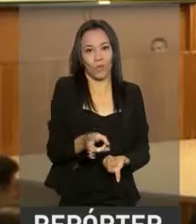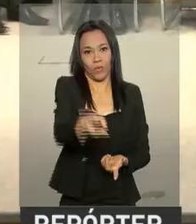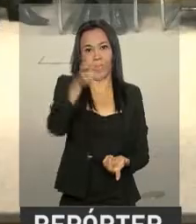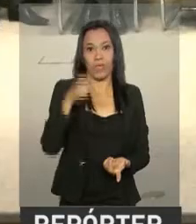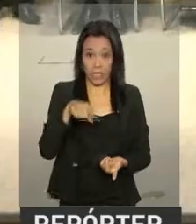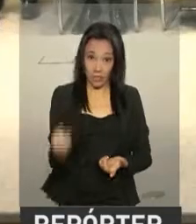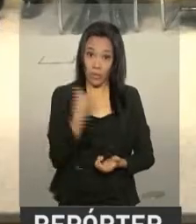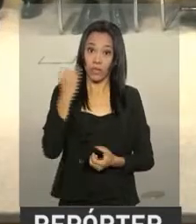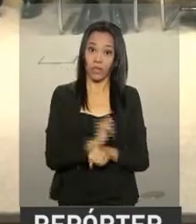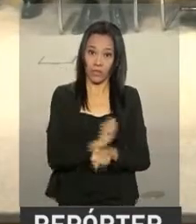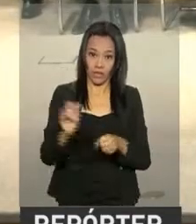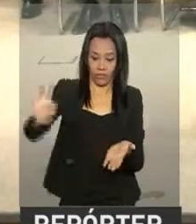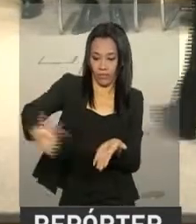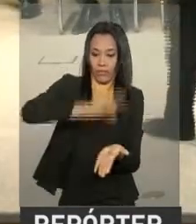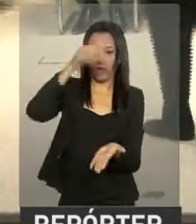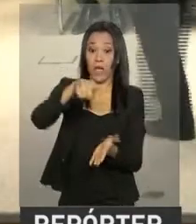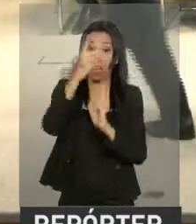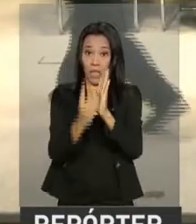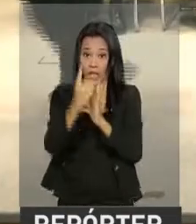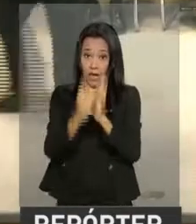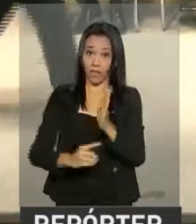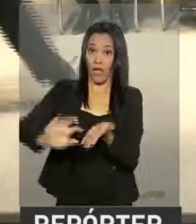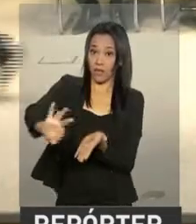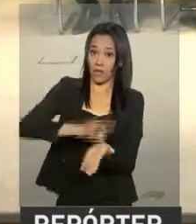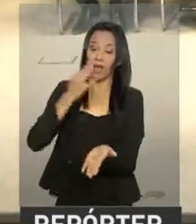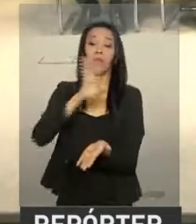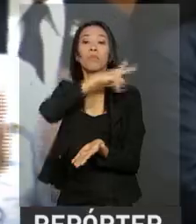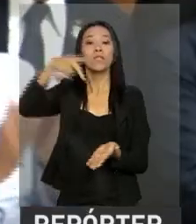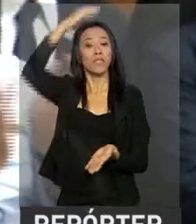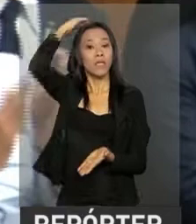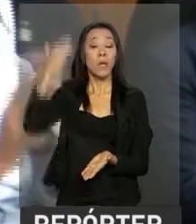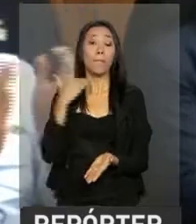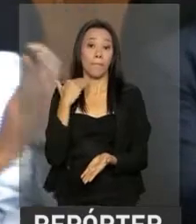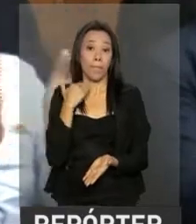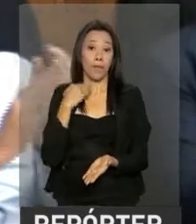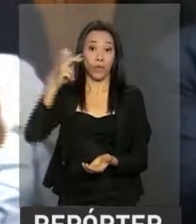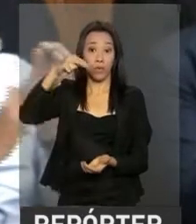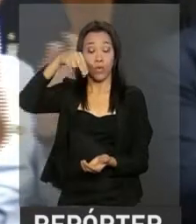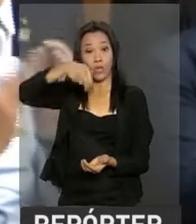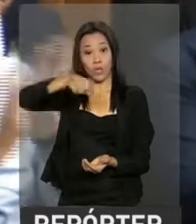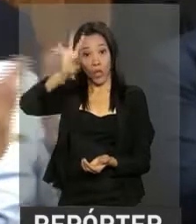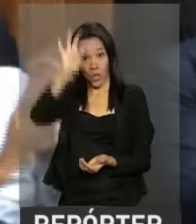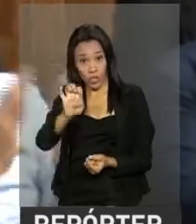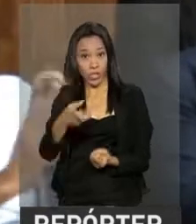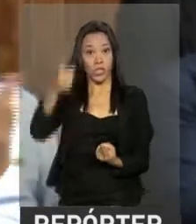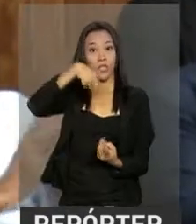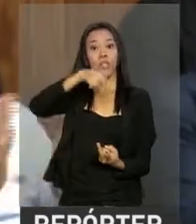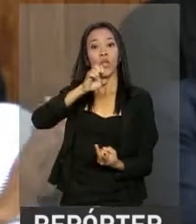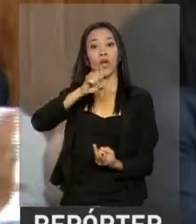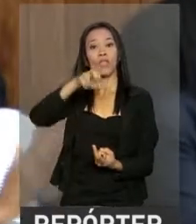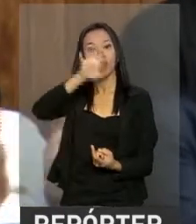atividades um decreto assinado pelo presidente michel temer permite que bancos do norte e nordeste comecem a renegociar os empréstimos